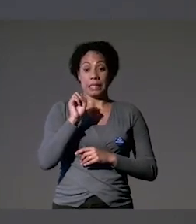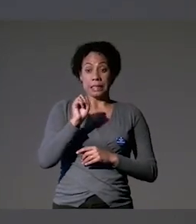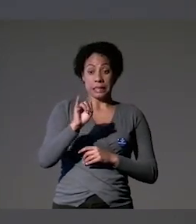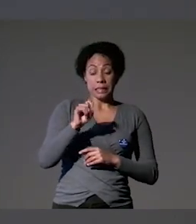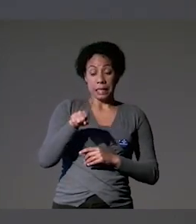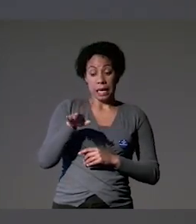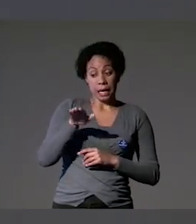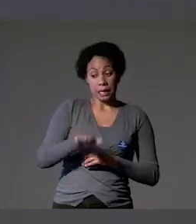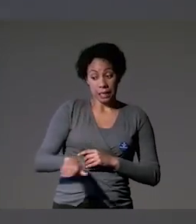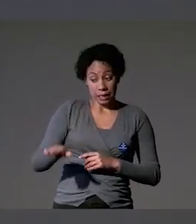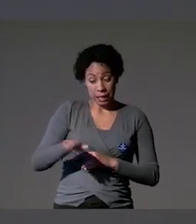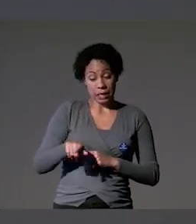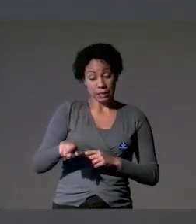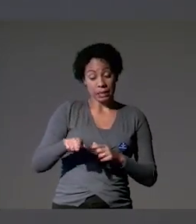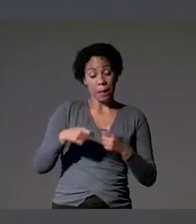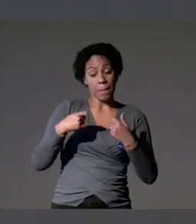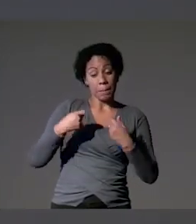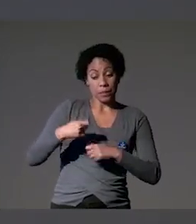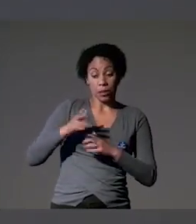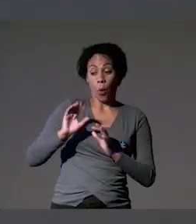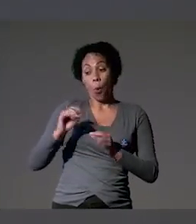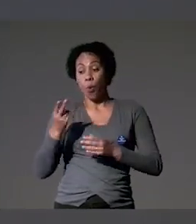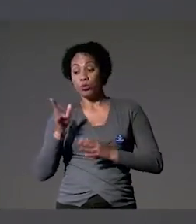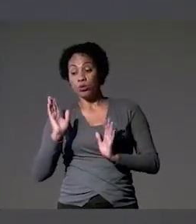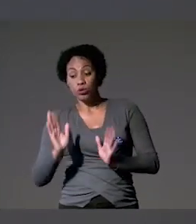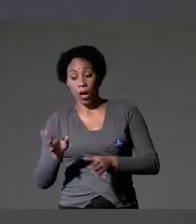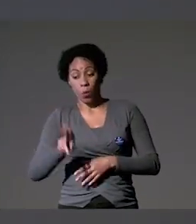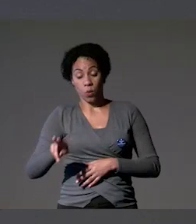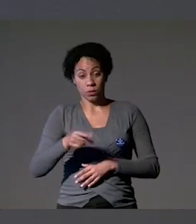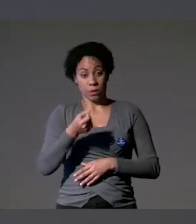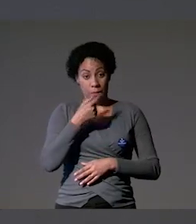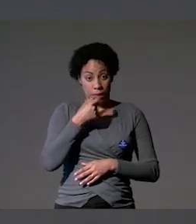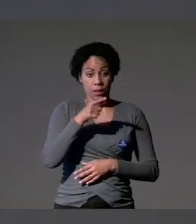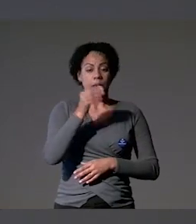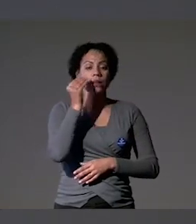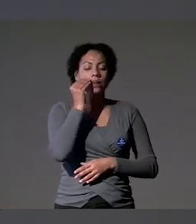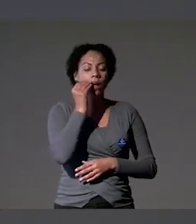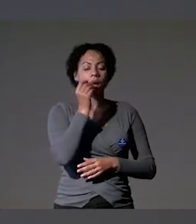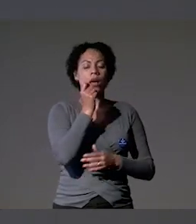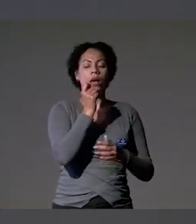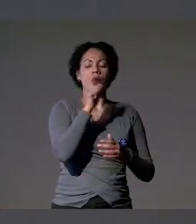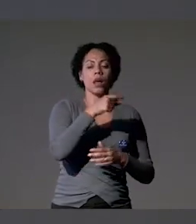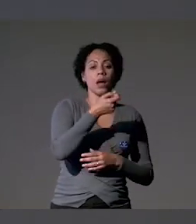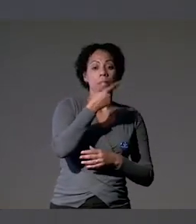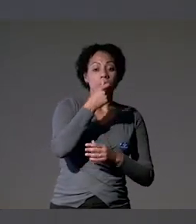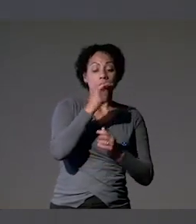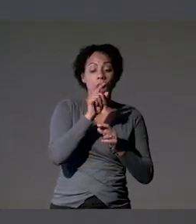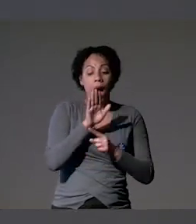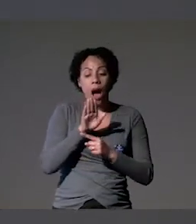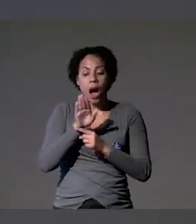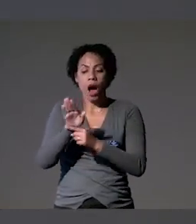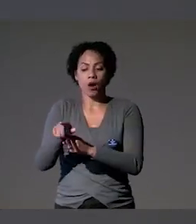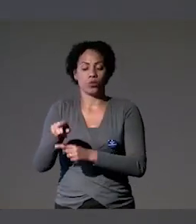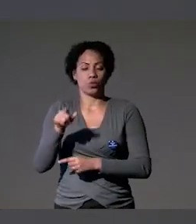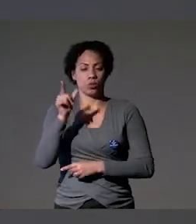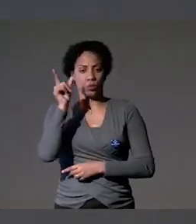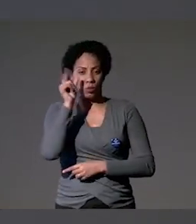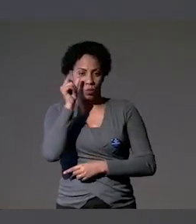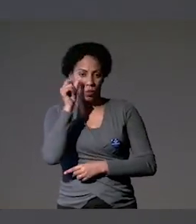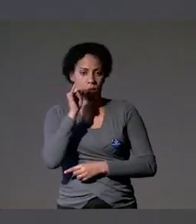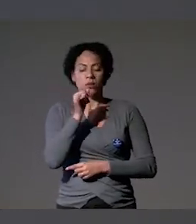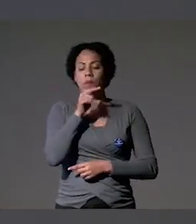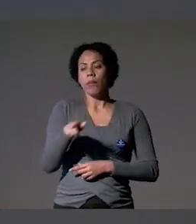é que aquela criança já está usando alguma medicação, já tentar utilizar medicações que possam colaborar na questão do sono. Por exemplo, uma criança que está